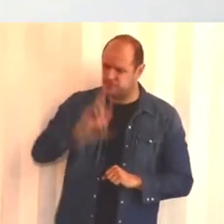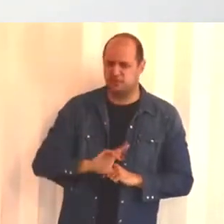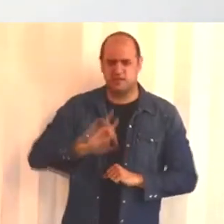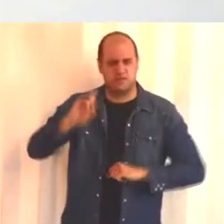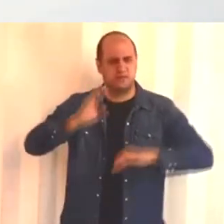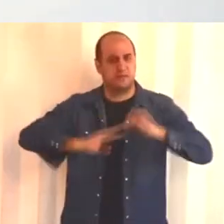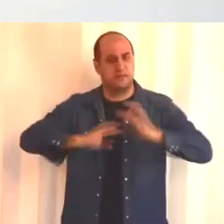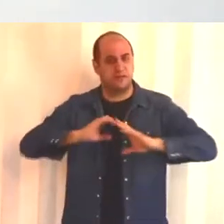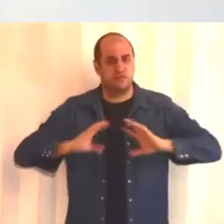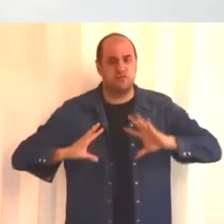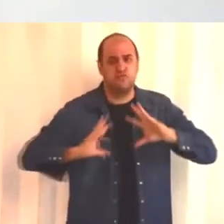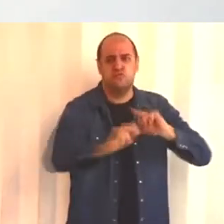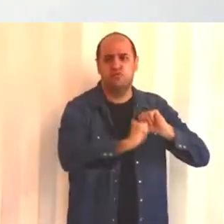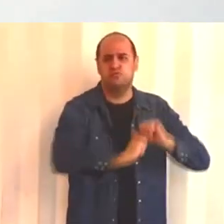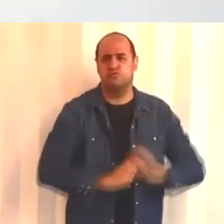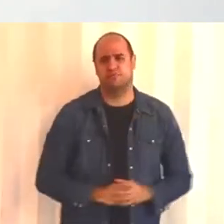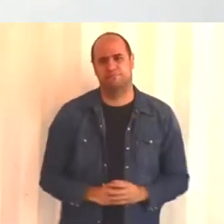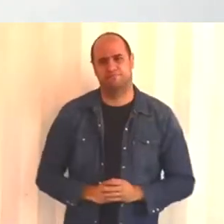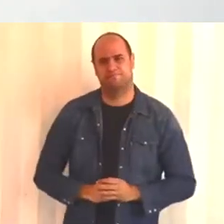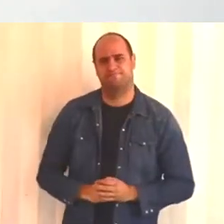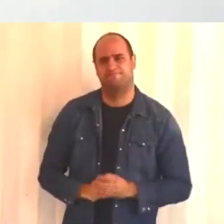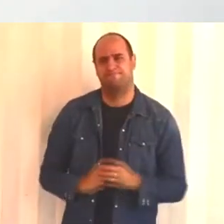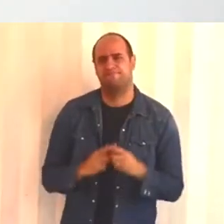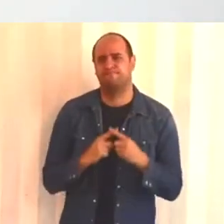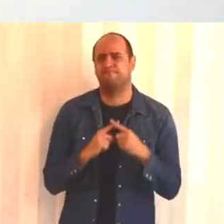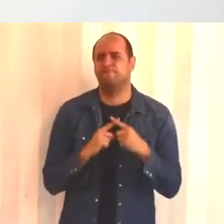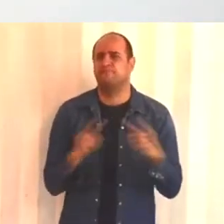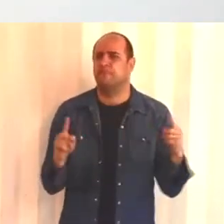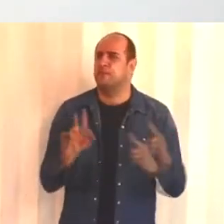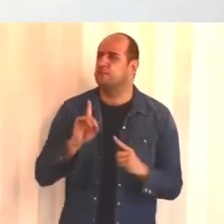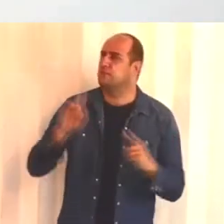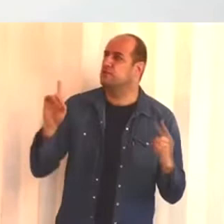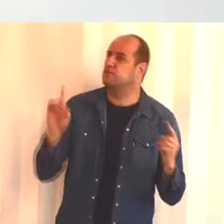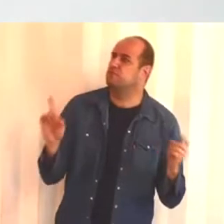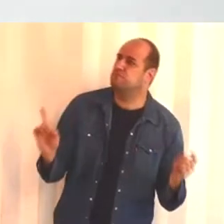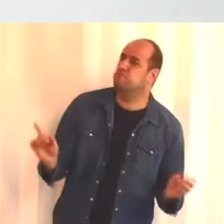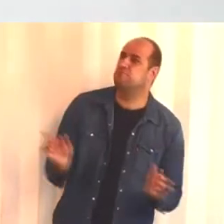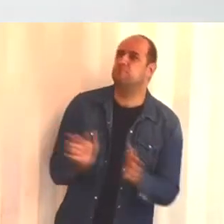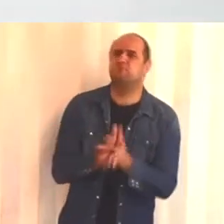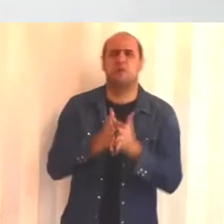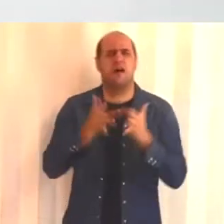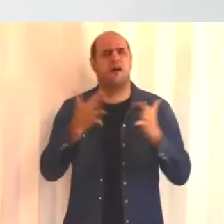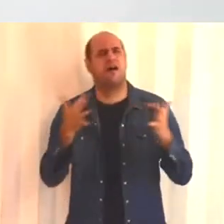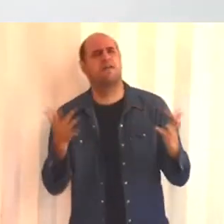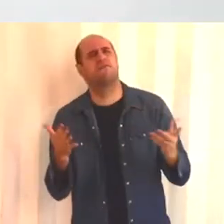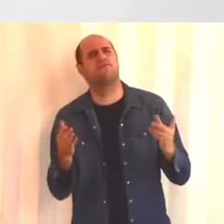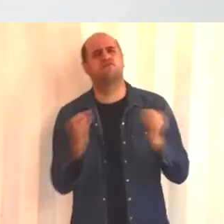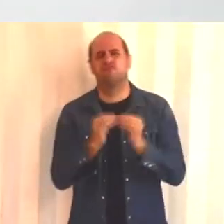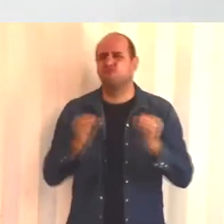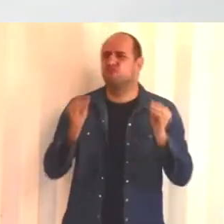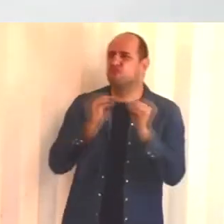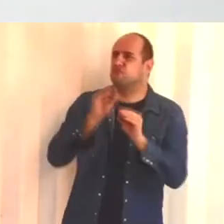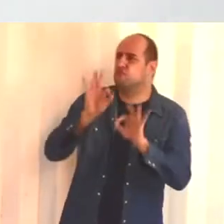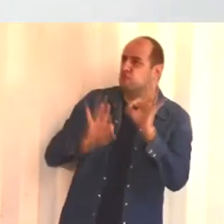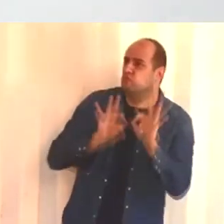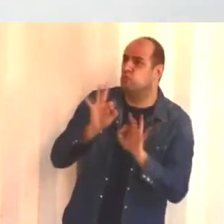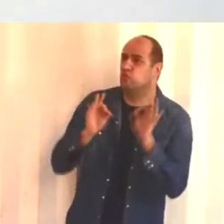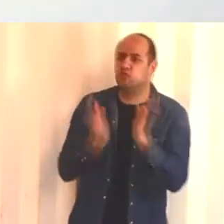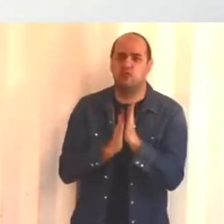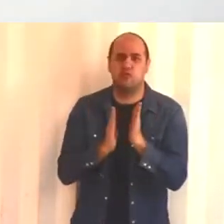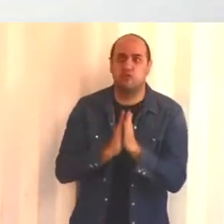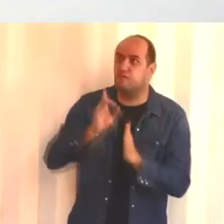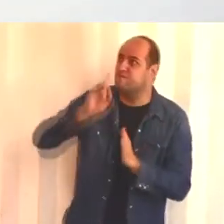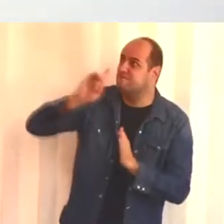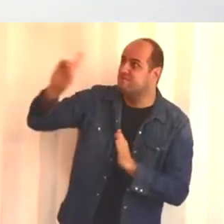de todas as coisas. Mas esse Deus que é tão magnífico, que é tão maravilhoso, que é digno e é um motivo maior de ser